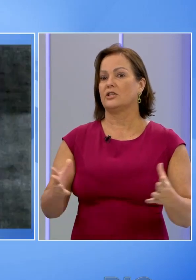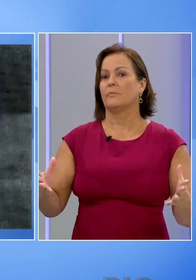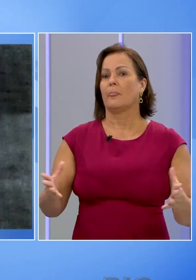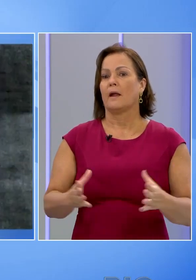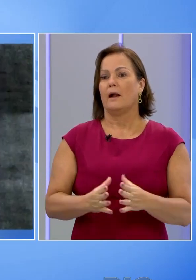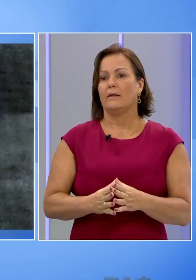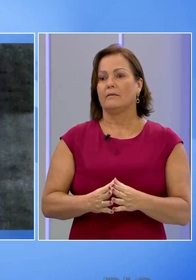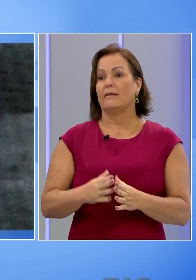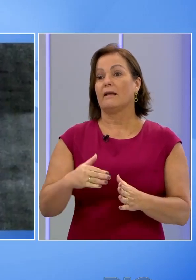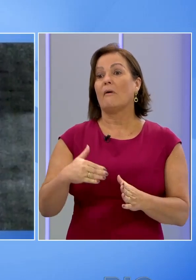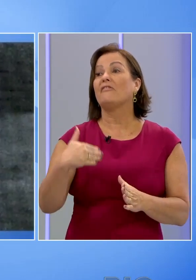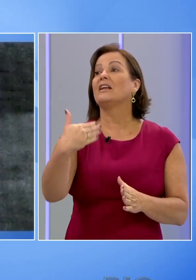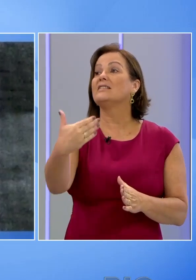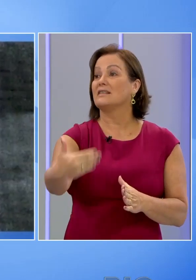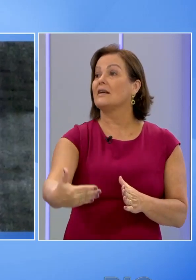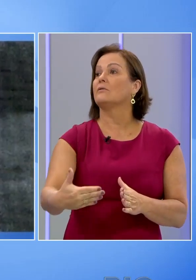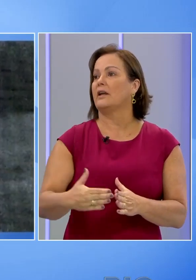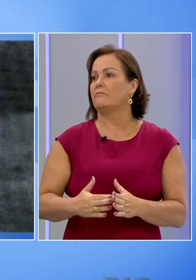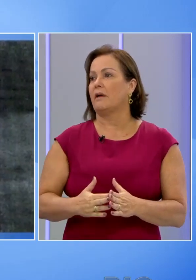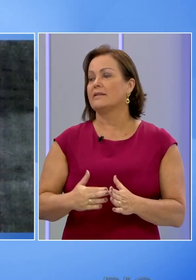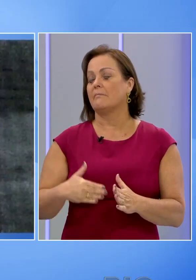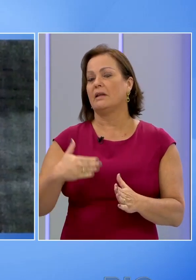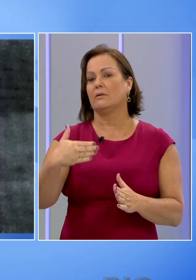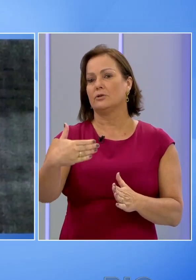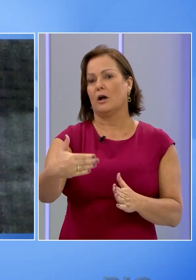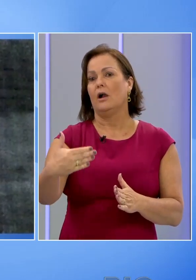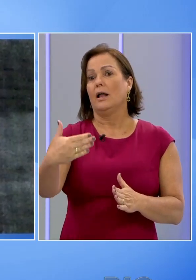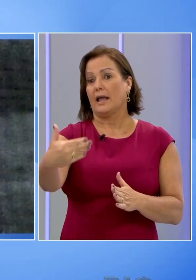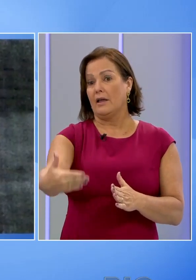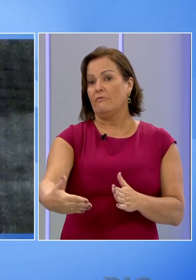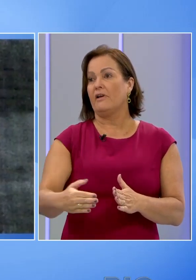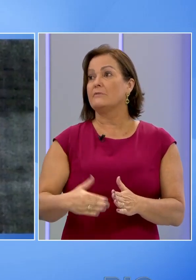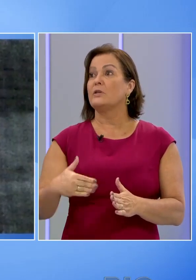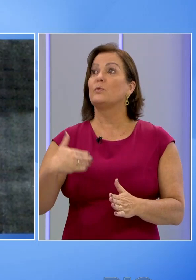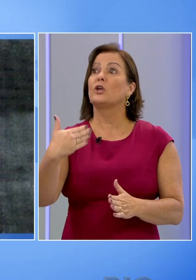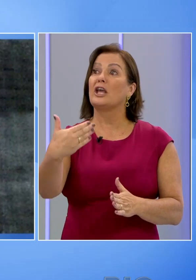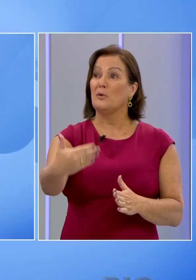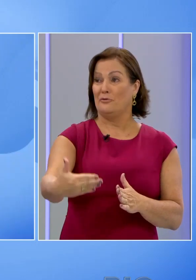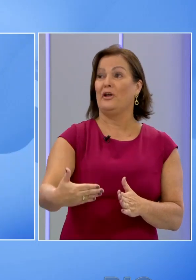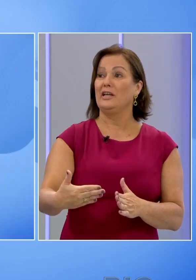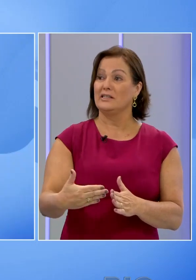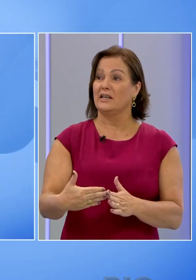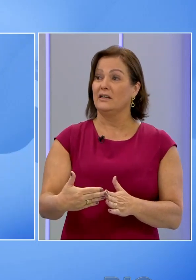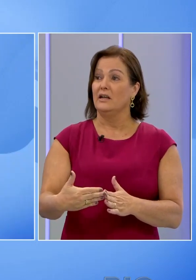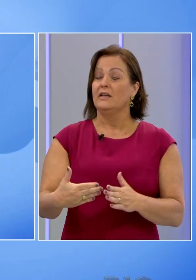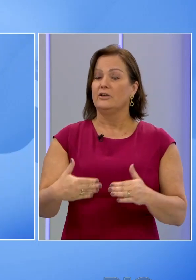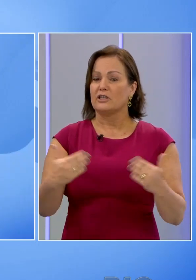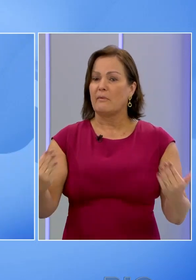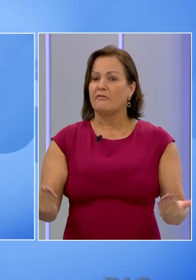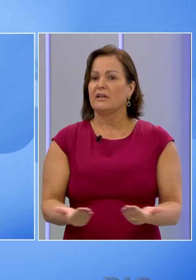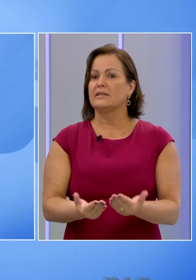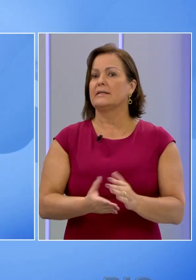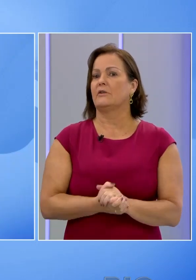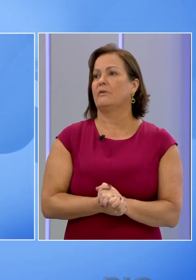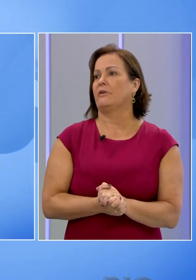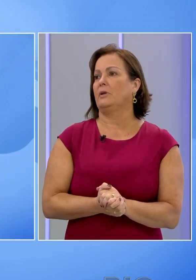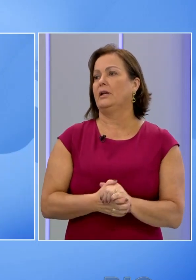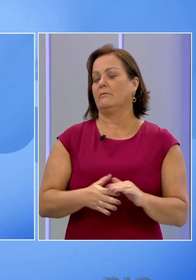certeza. A gente dá uma finalização, né? A saber não só quem fez, mas por que o fez, né? Isso dá uma